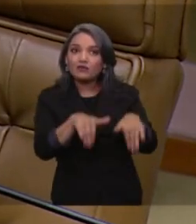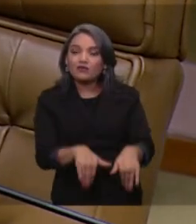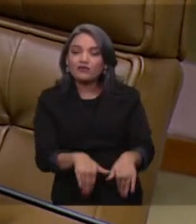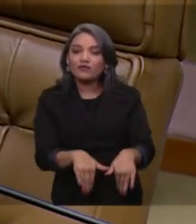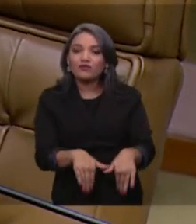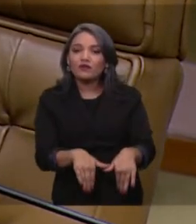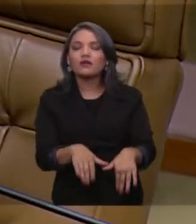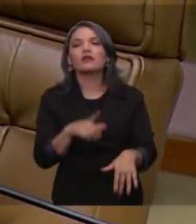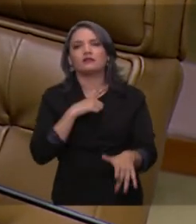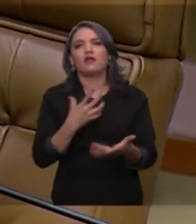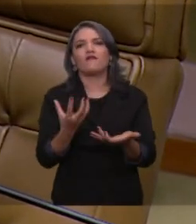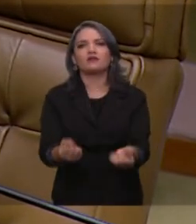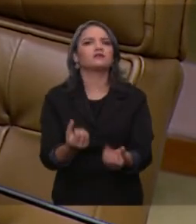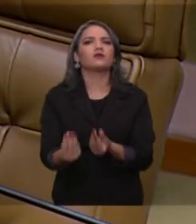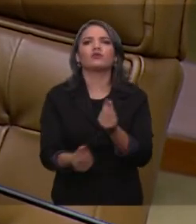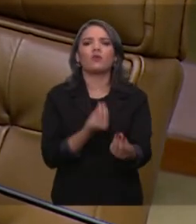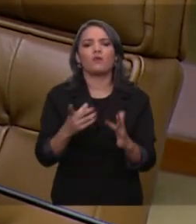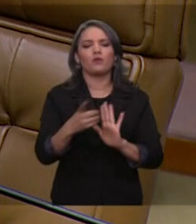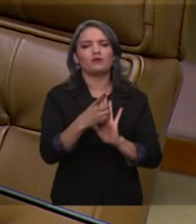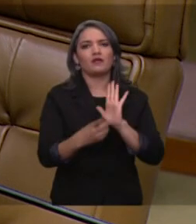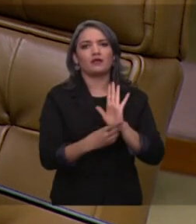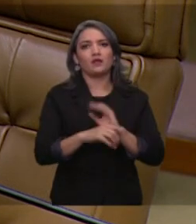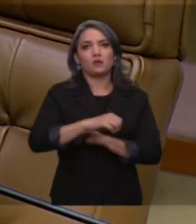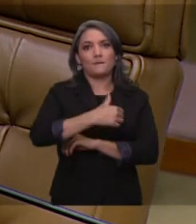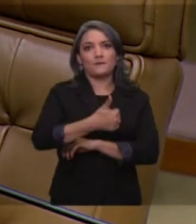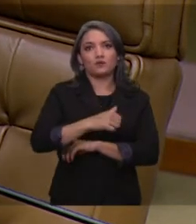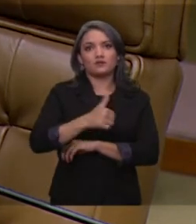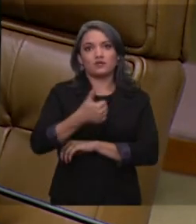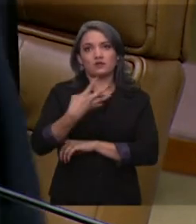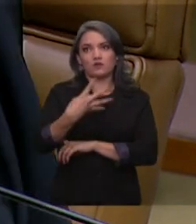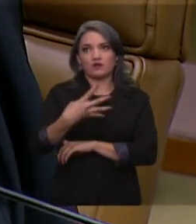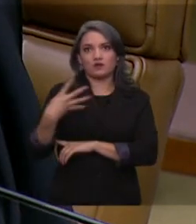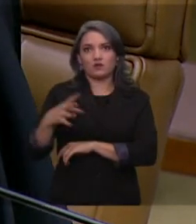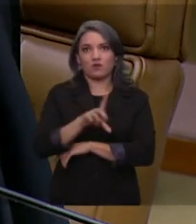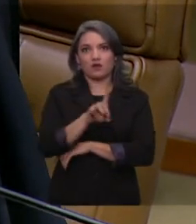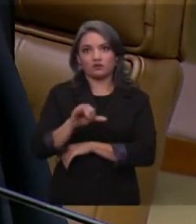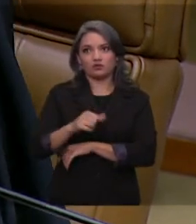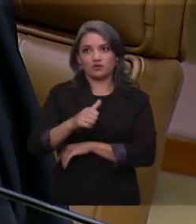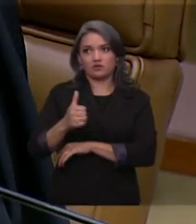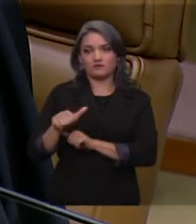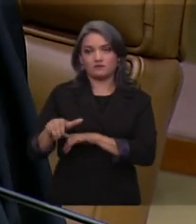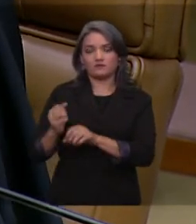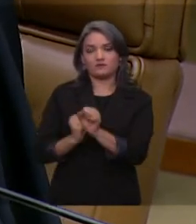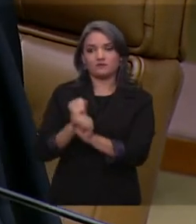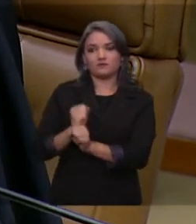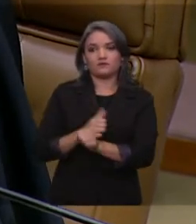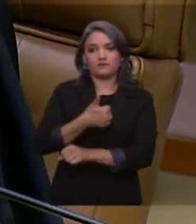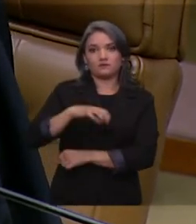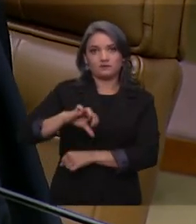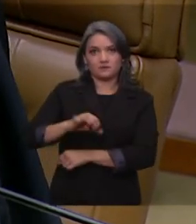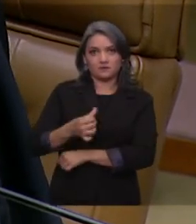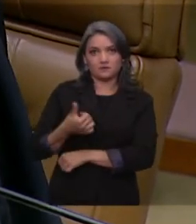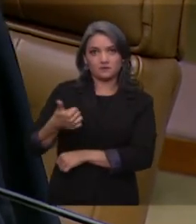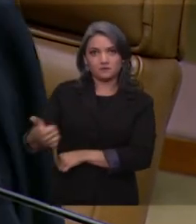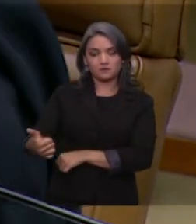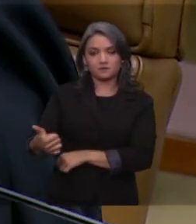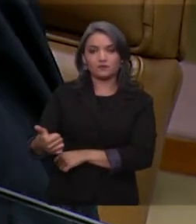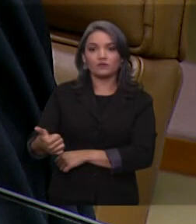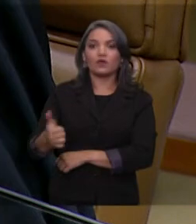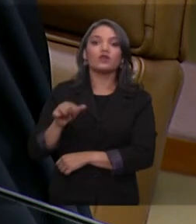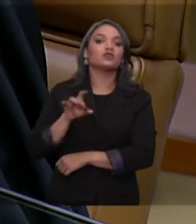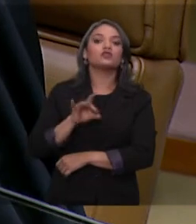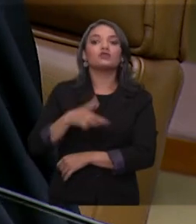permitida pelo decreto 1144 de 11 de setembro de 1861 para aqueles que